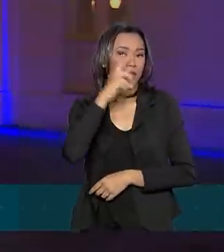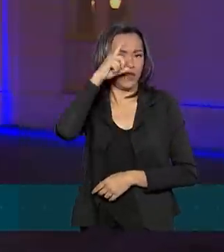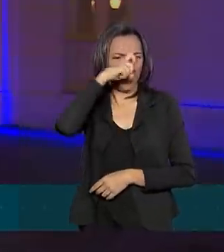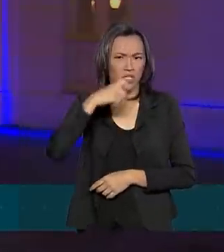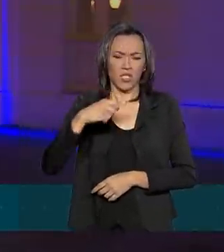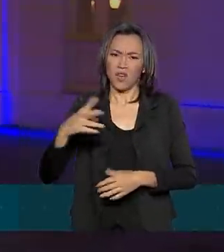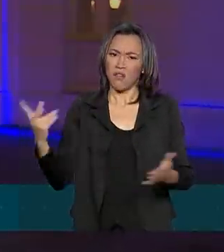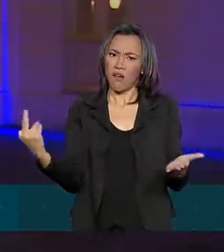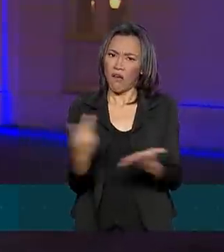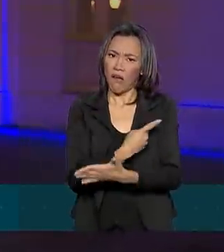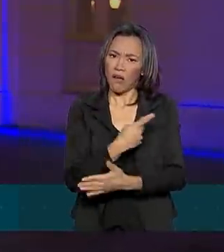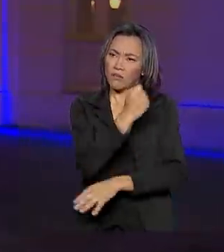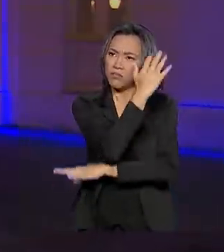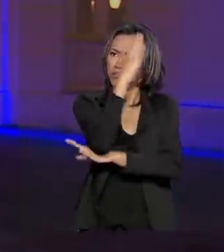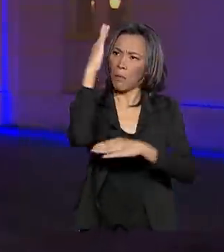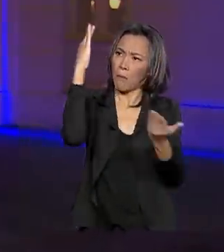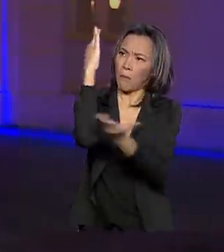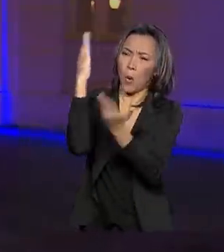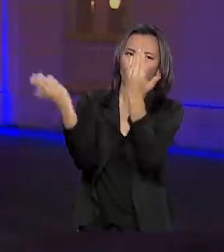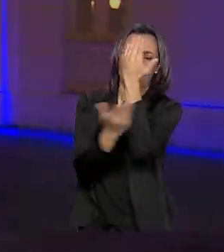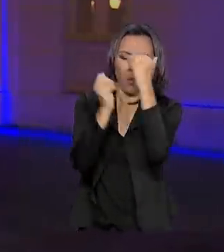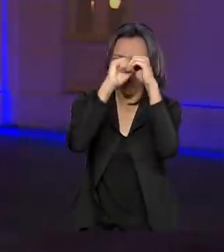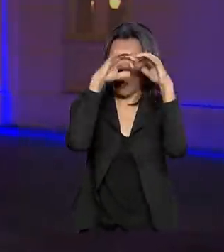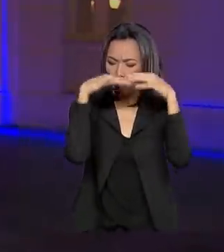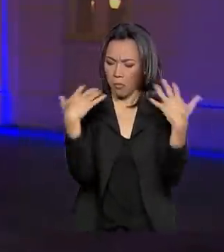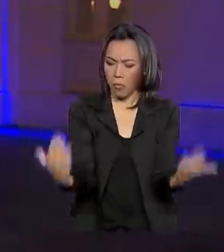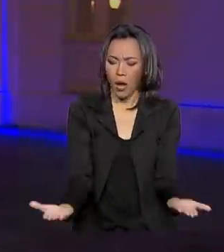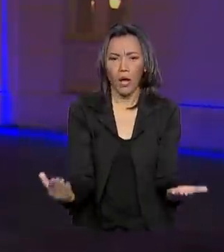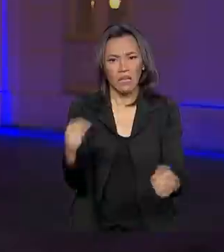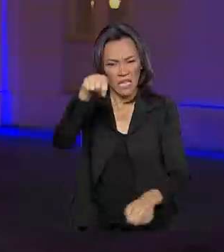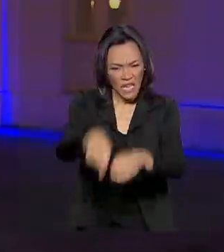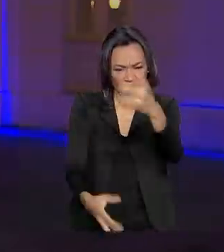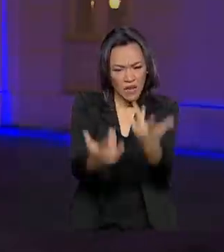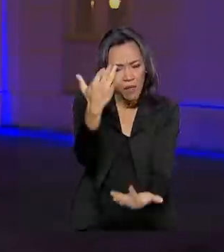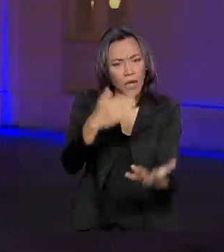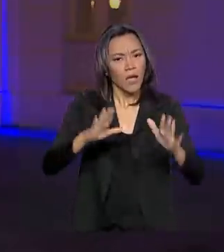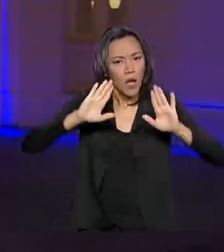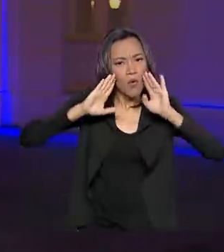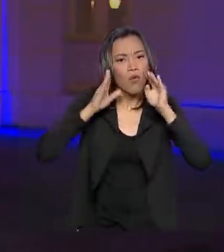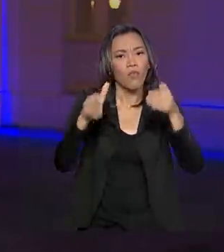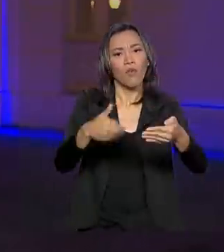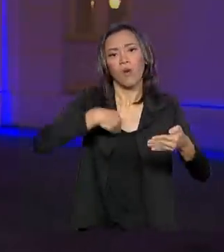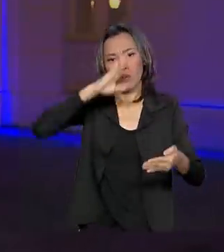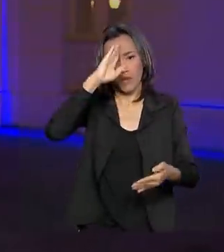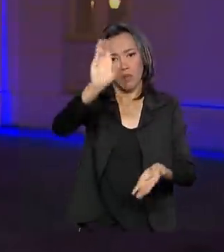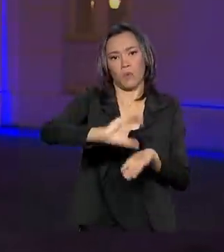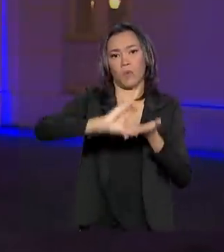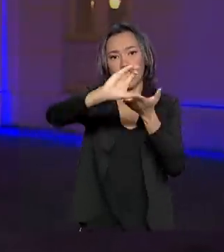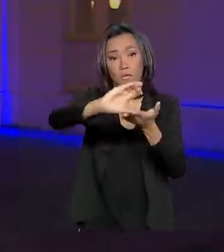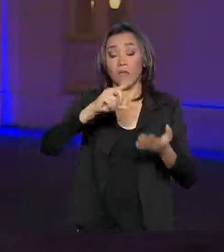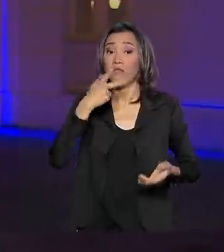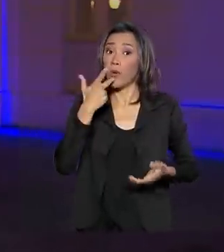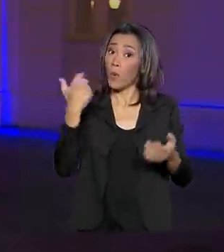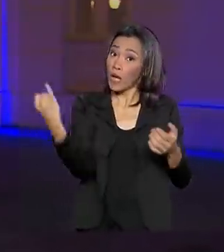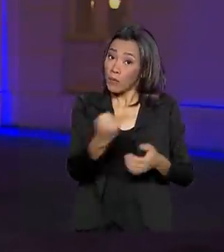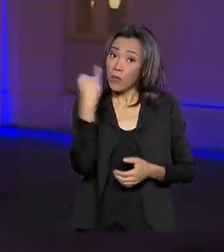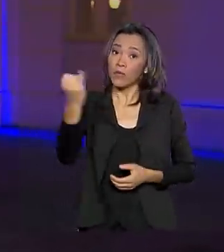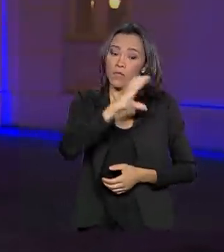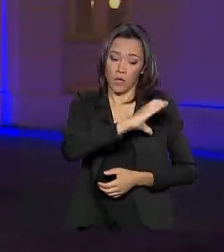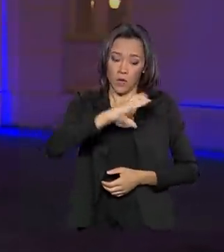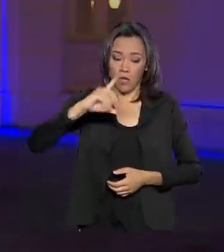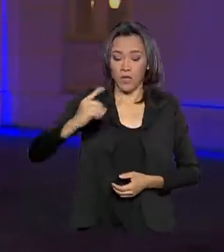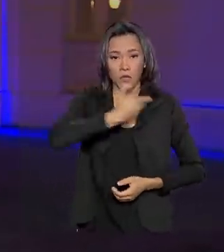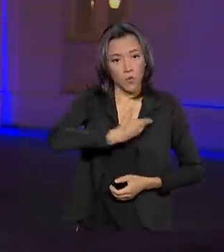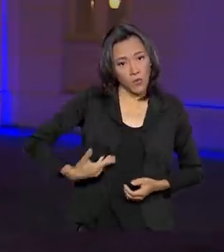ilegal e as queimadas é prioridade do Conselho. E ressaltou ainda a importância da coordenação do governo federal